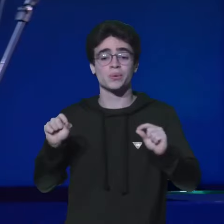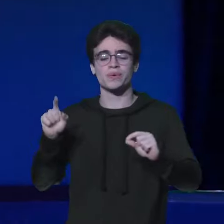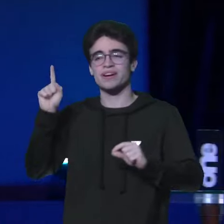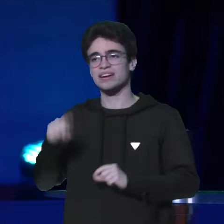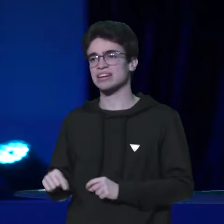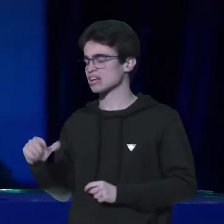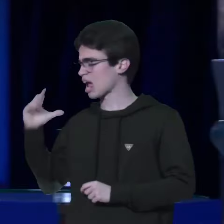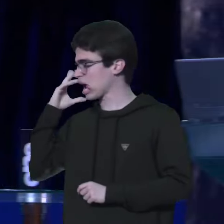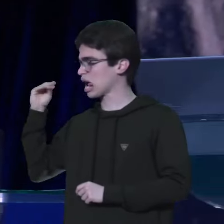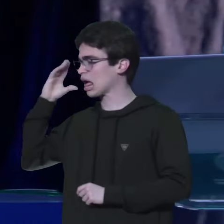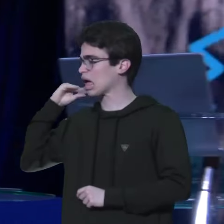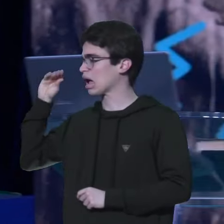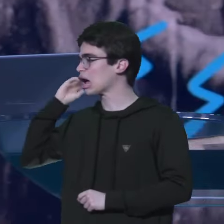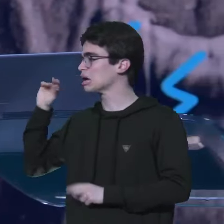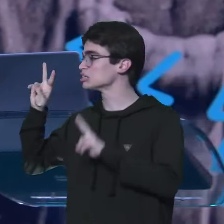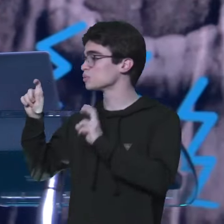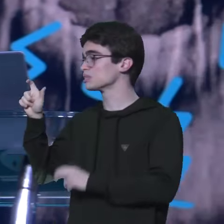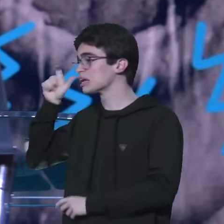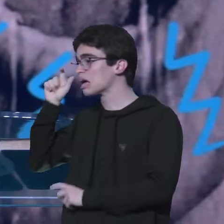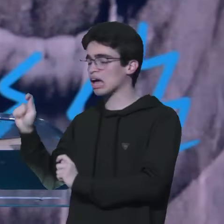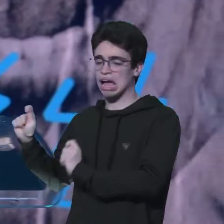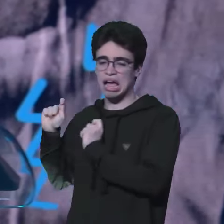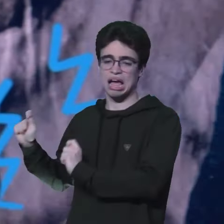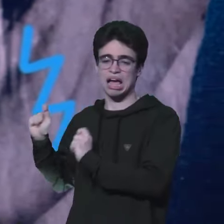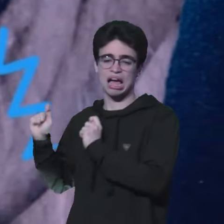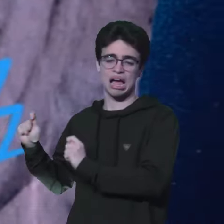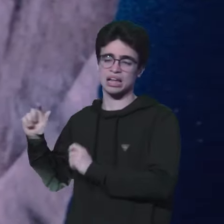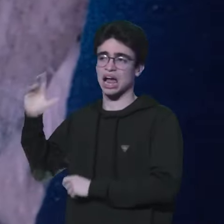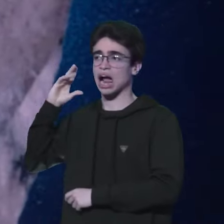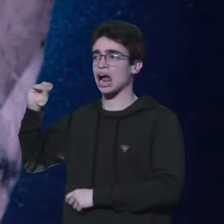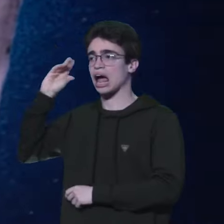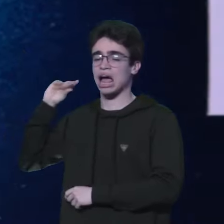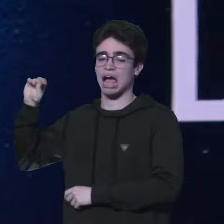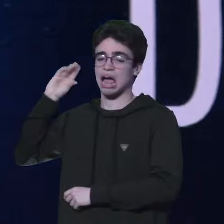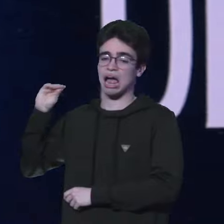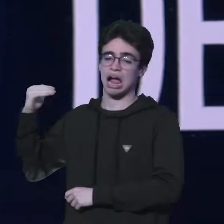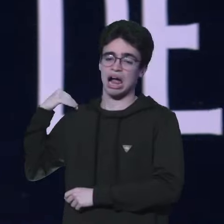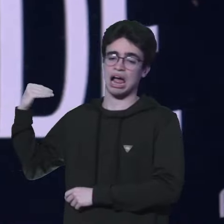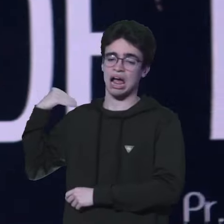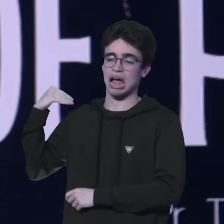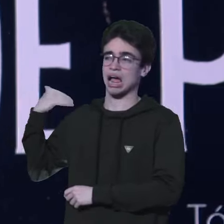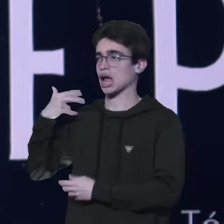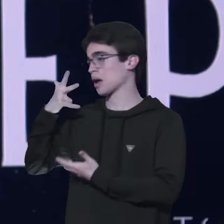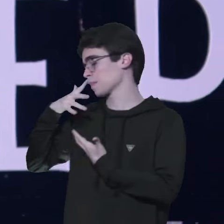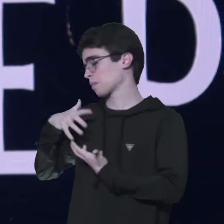de Piton na nossa vida. As vozes que enchem o nosso ego.